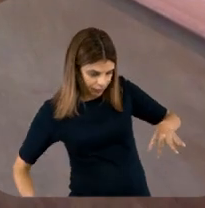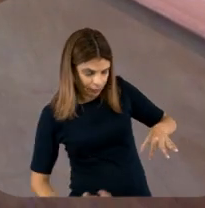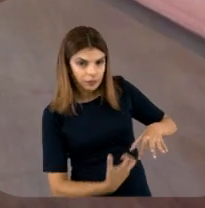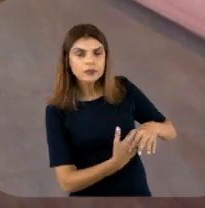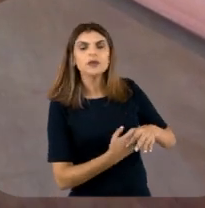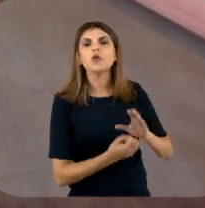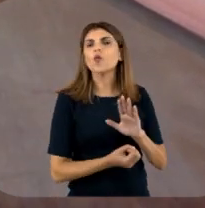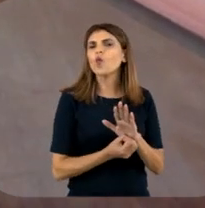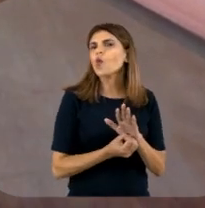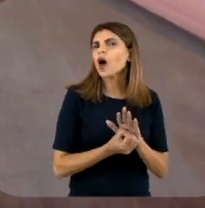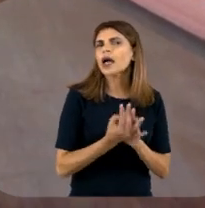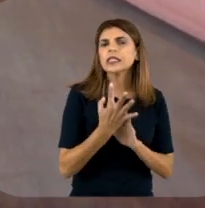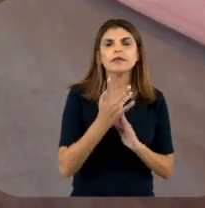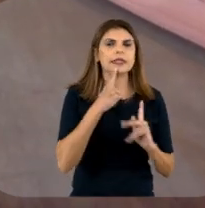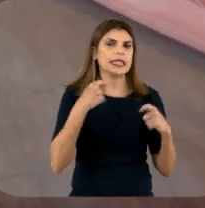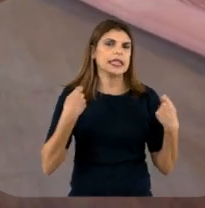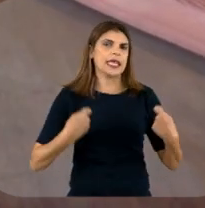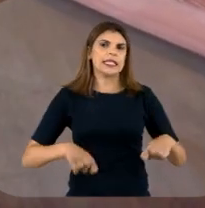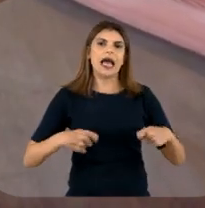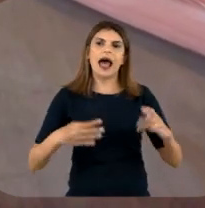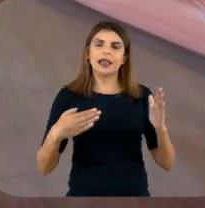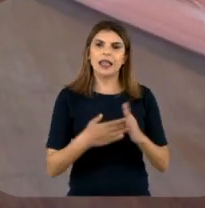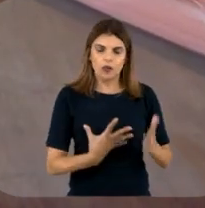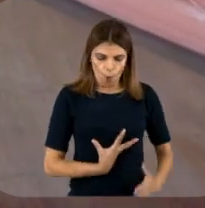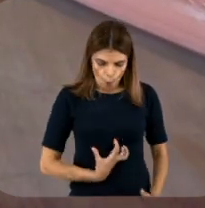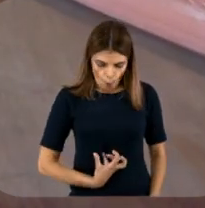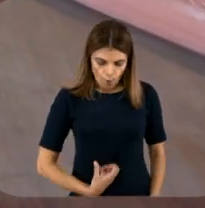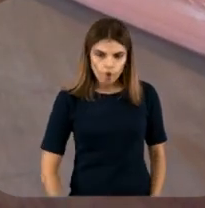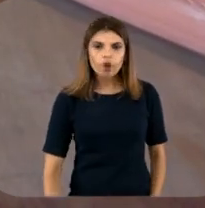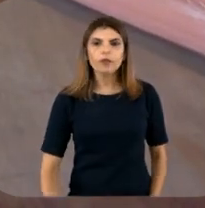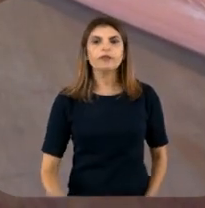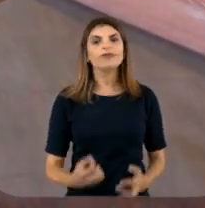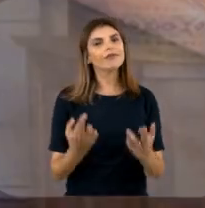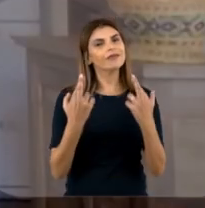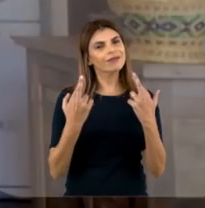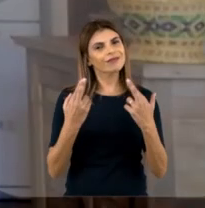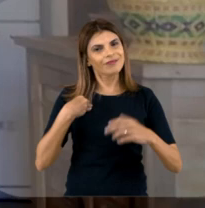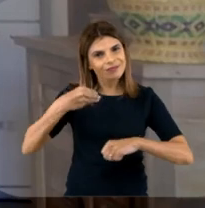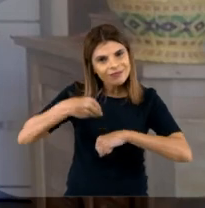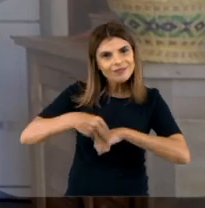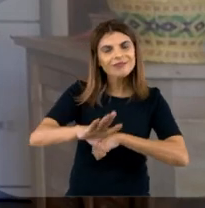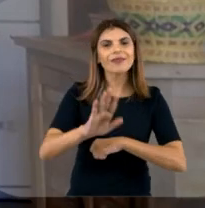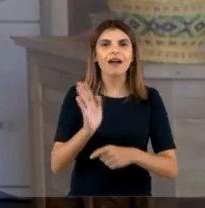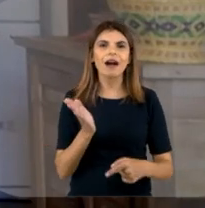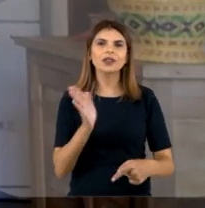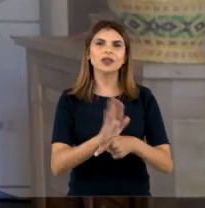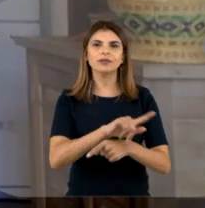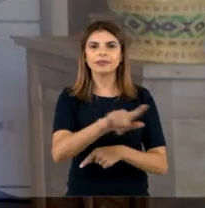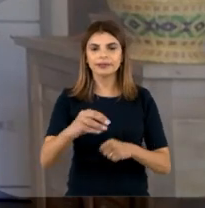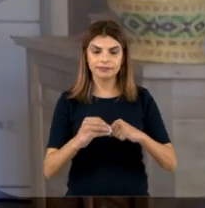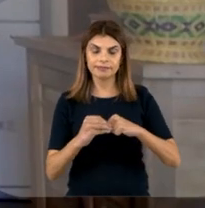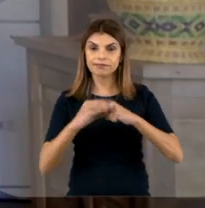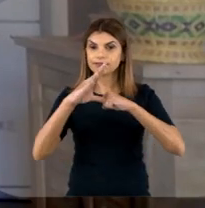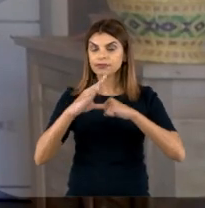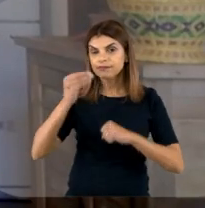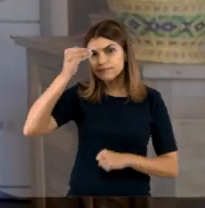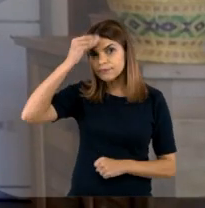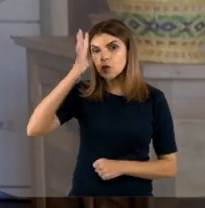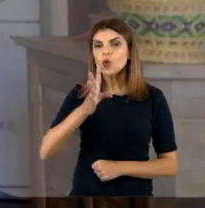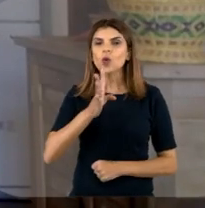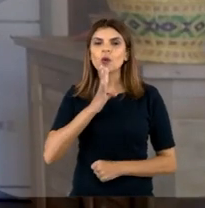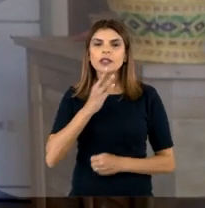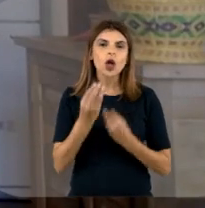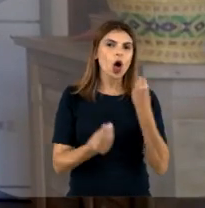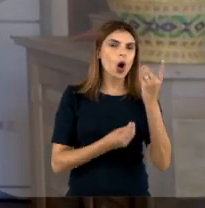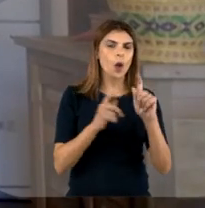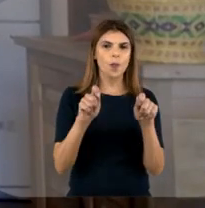procedimento, quantas vezes forem necessárias. Bom, eu espero ter contribuído para o